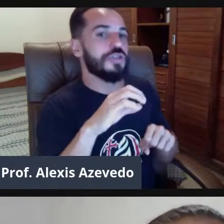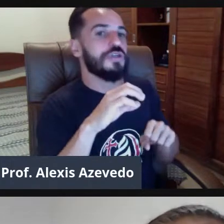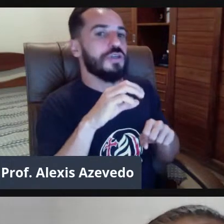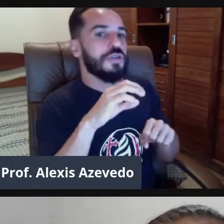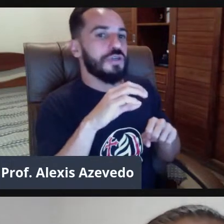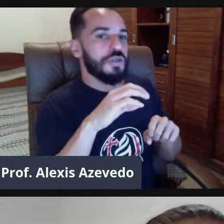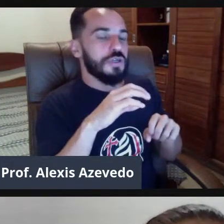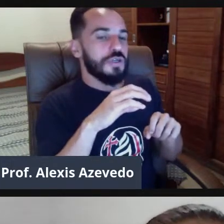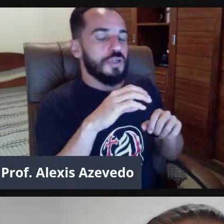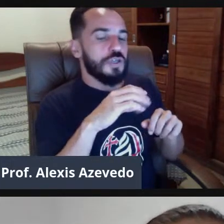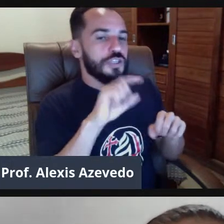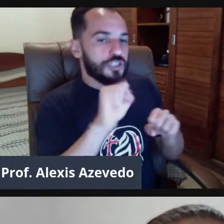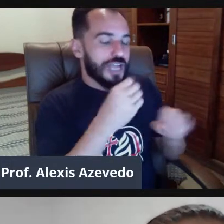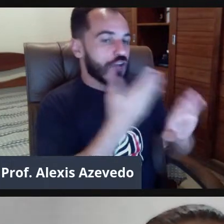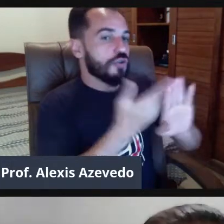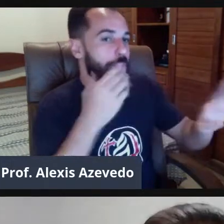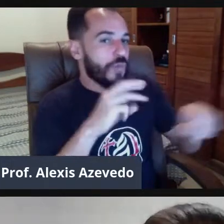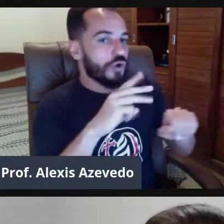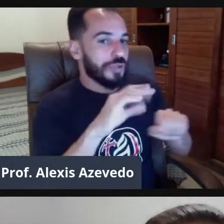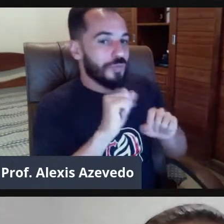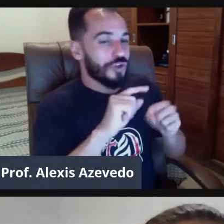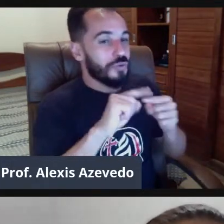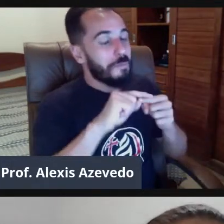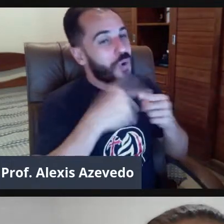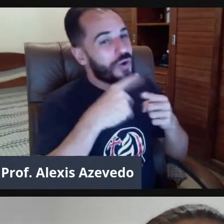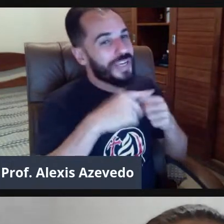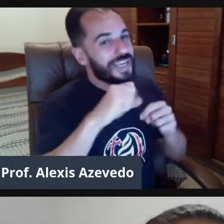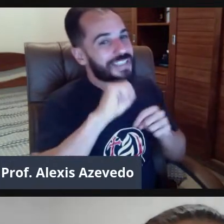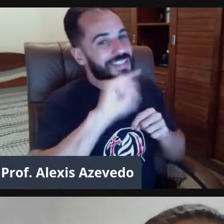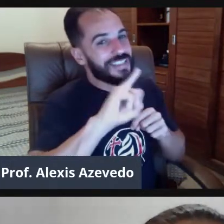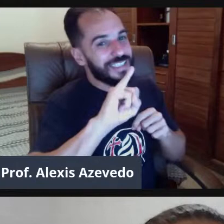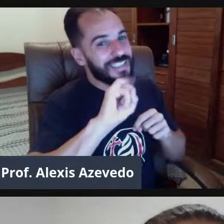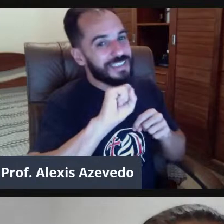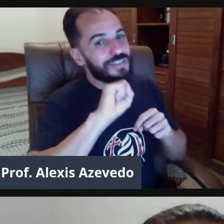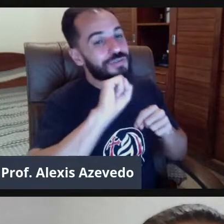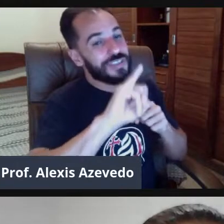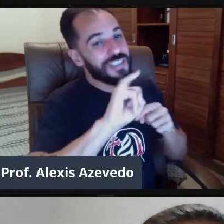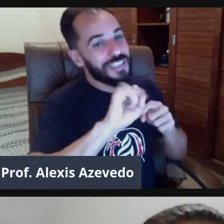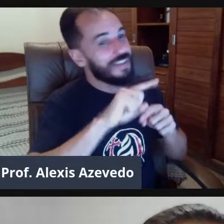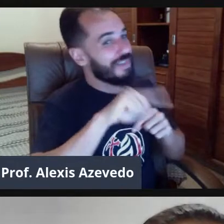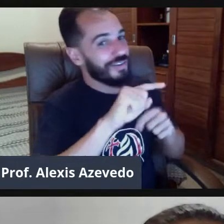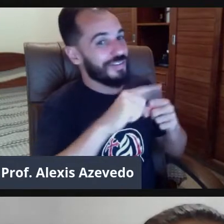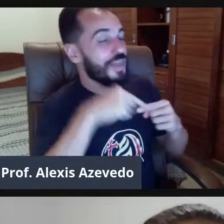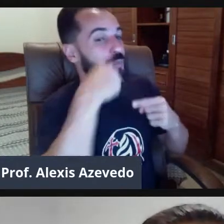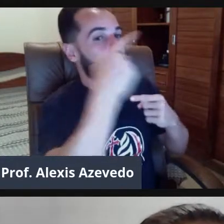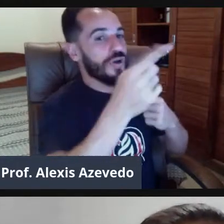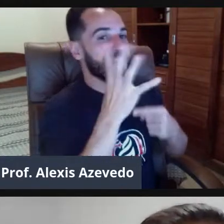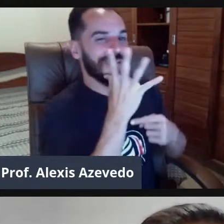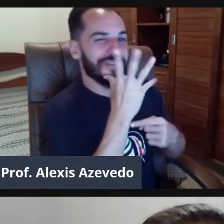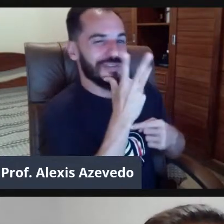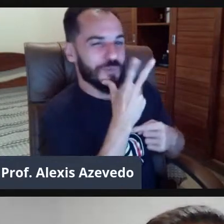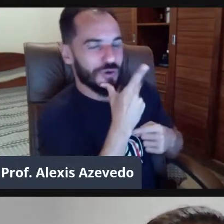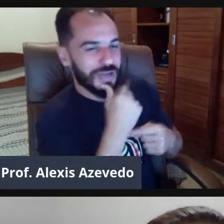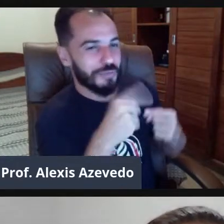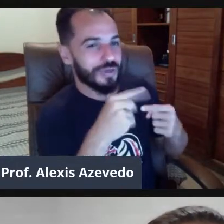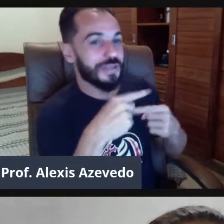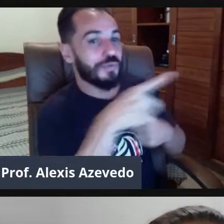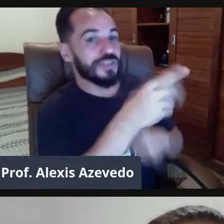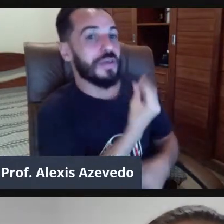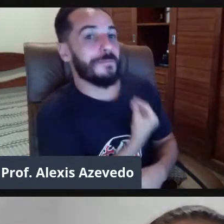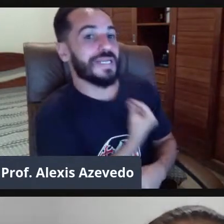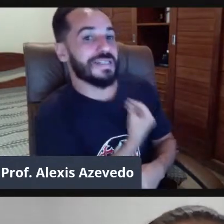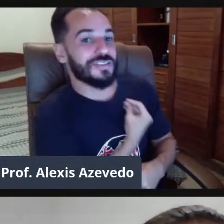o aluno teria que fazer isso quando a gente voltasse a funcionar presencialmente. E